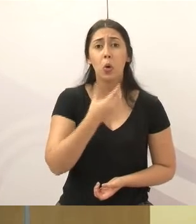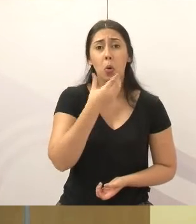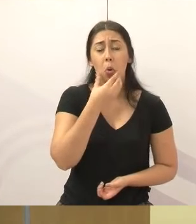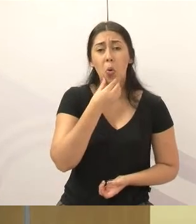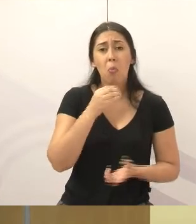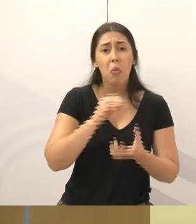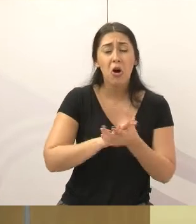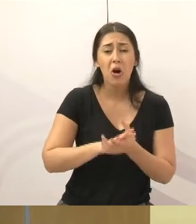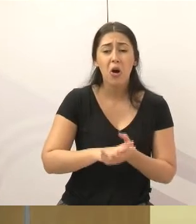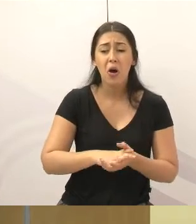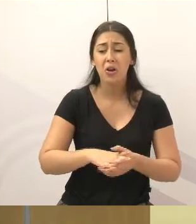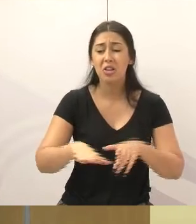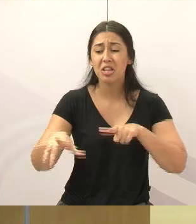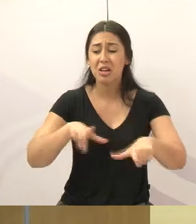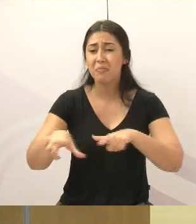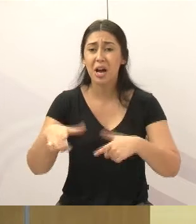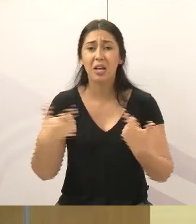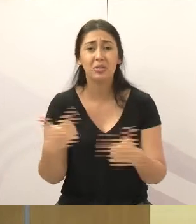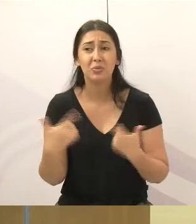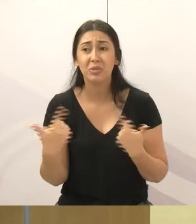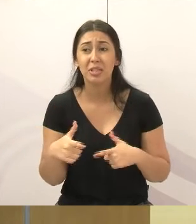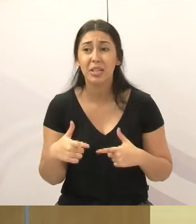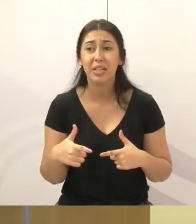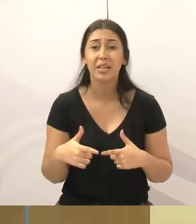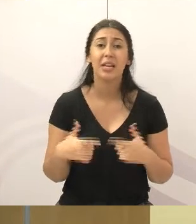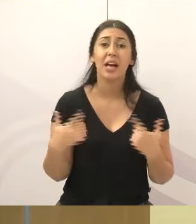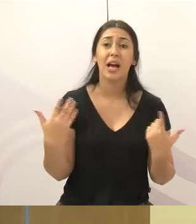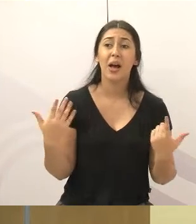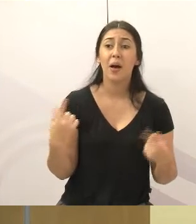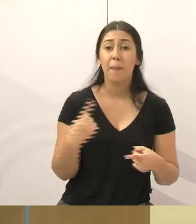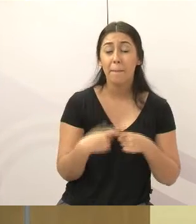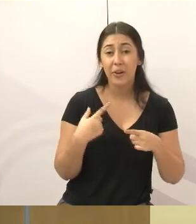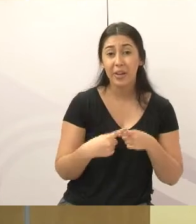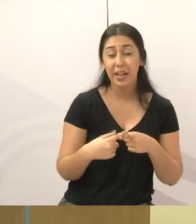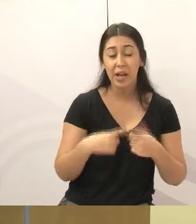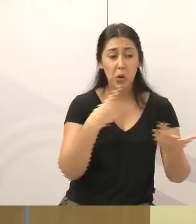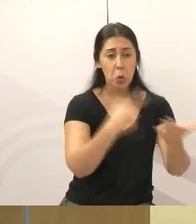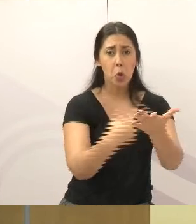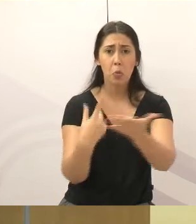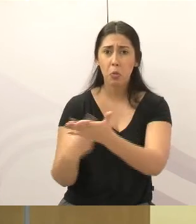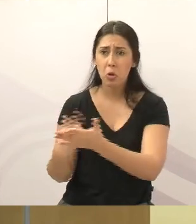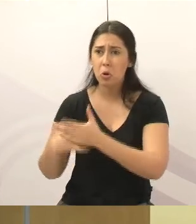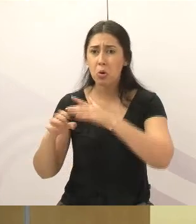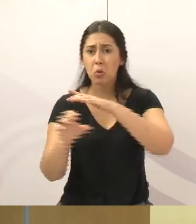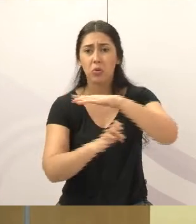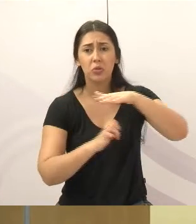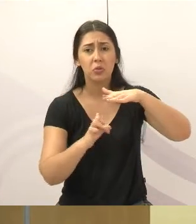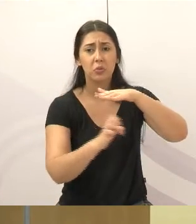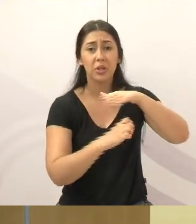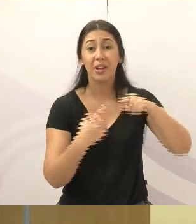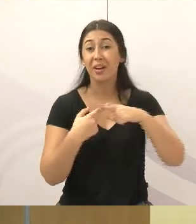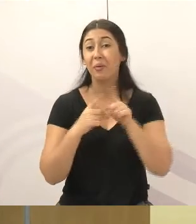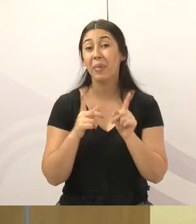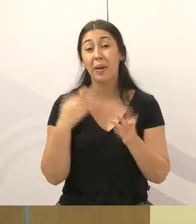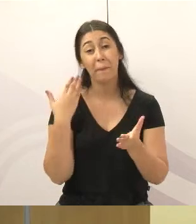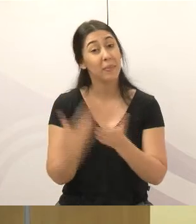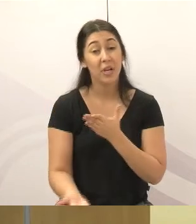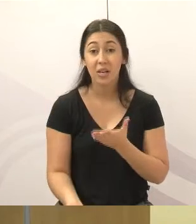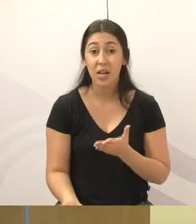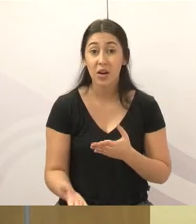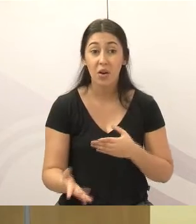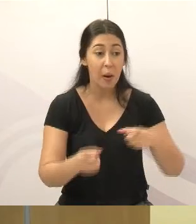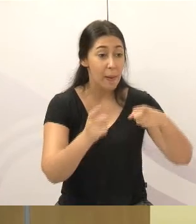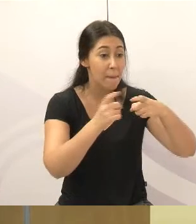com a receita do convênio, porque foi feito um acordo que as empresas muito vão manter o convênio, mas ela não conseguiu o médico